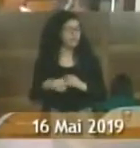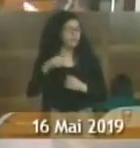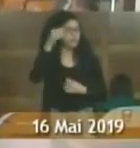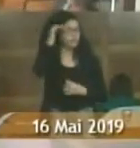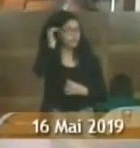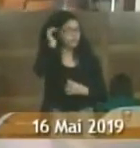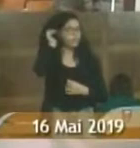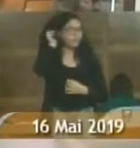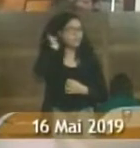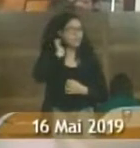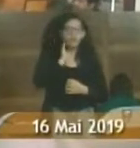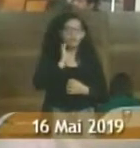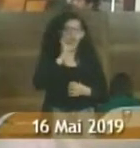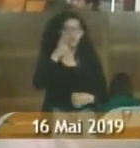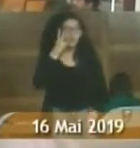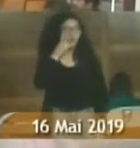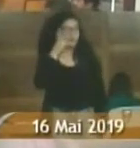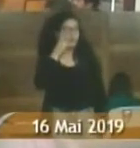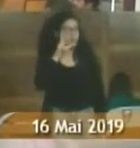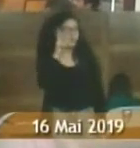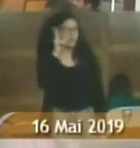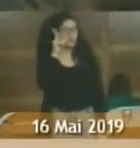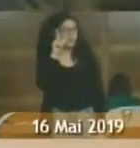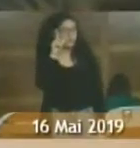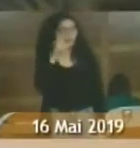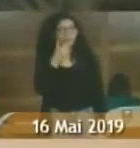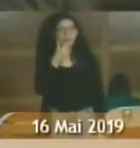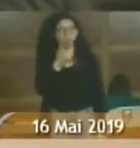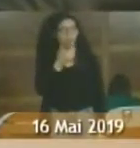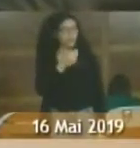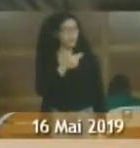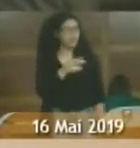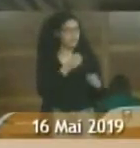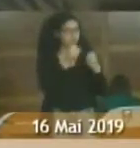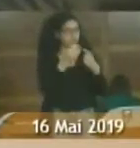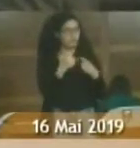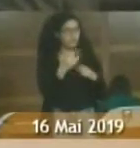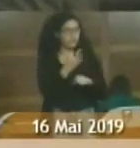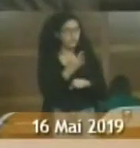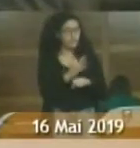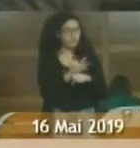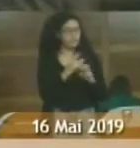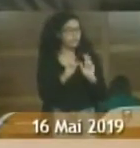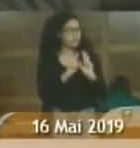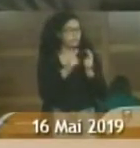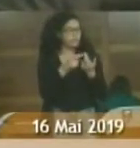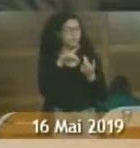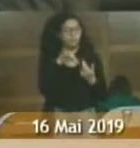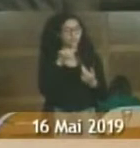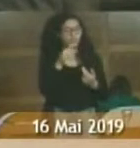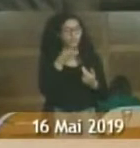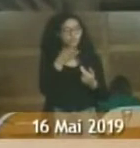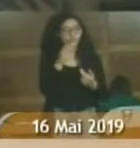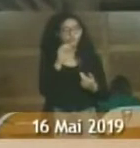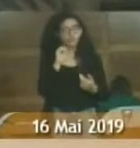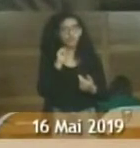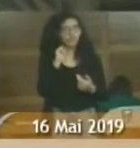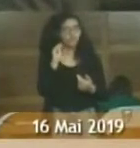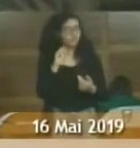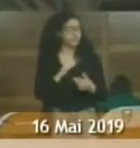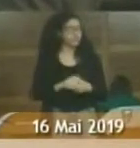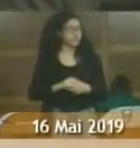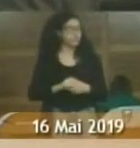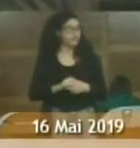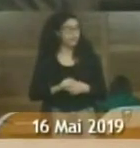Matérias do vereador Léo Marmoraria. Requerimento número 189, solicitando à mesa diretora que seja justificada a sua ausência na sessão ordinária do dia 30 de abril de